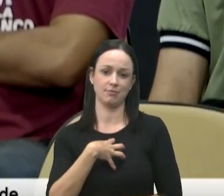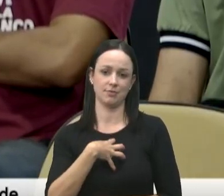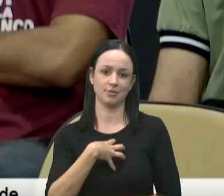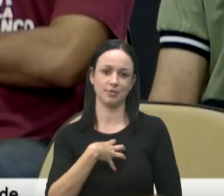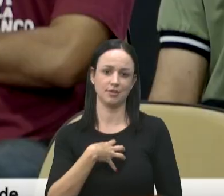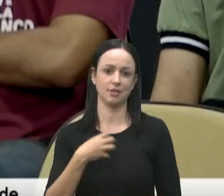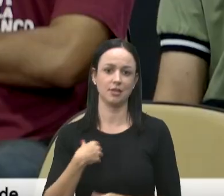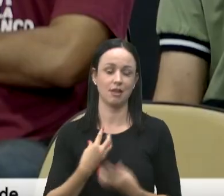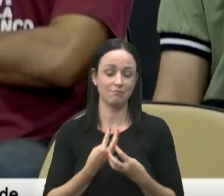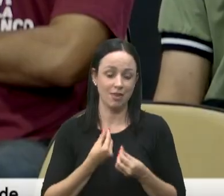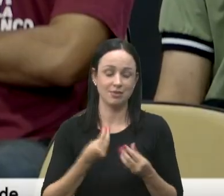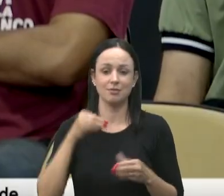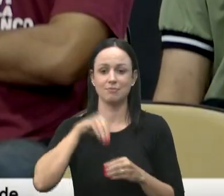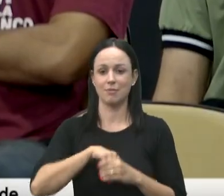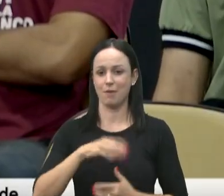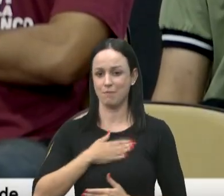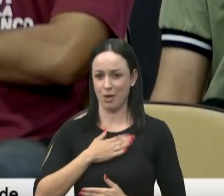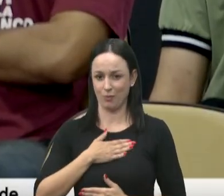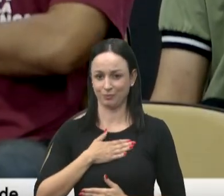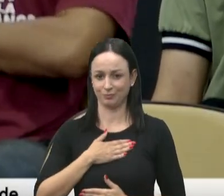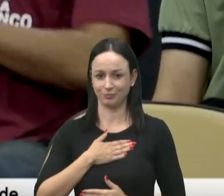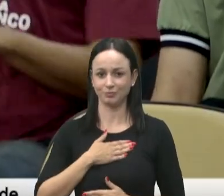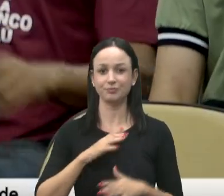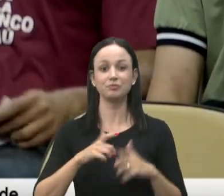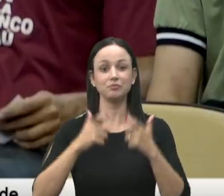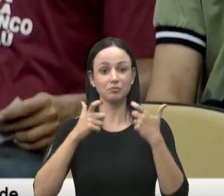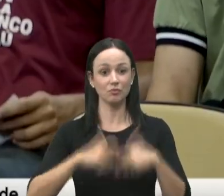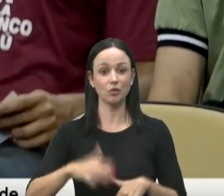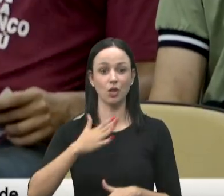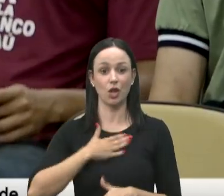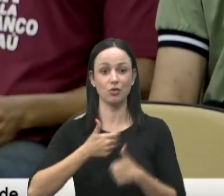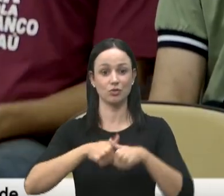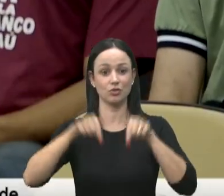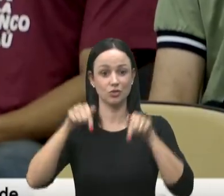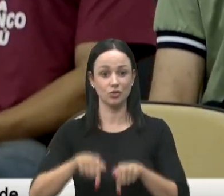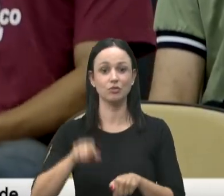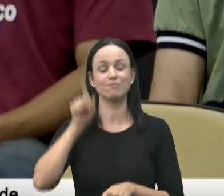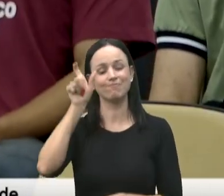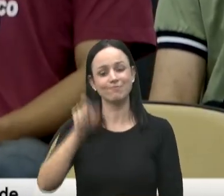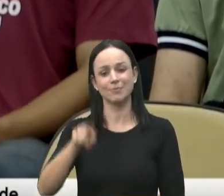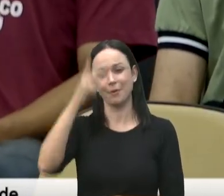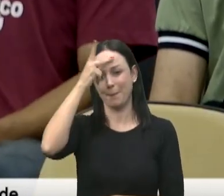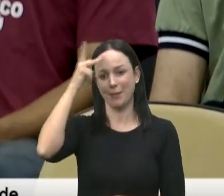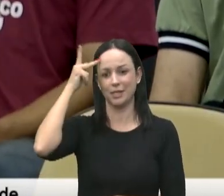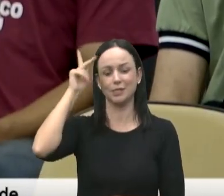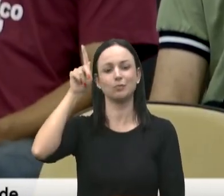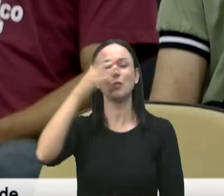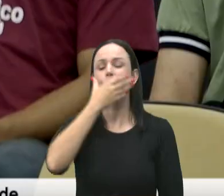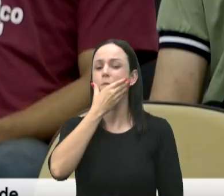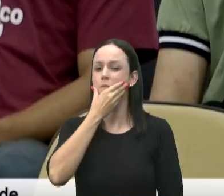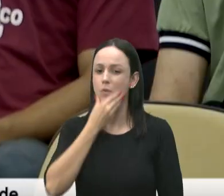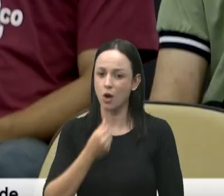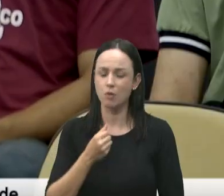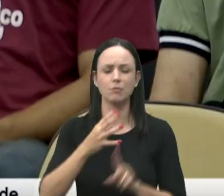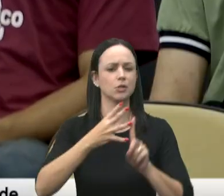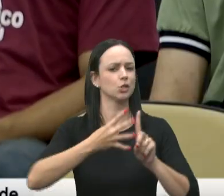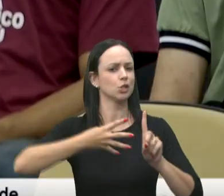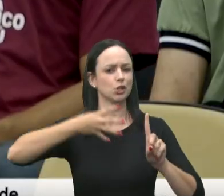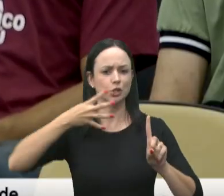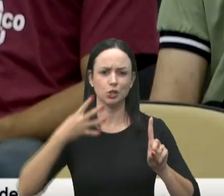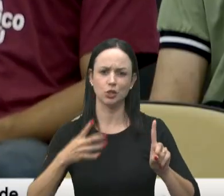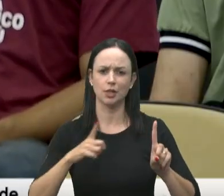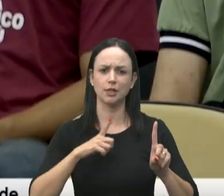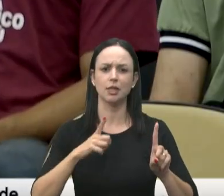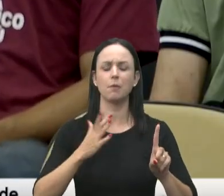essência que eu carrego. E aonde eu estiver, vai ser essa pessoa. um homem LGBT, tenho